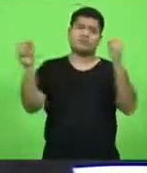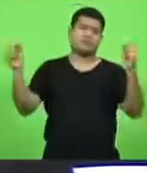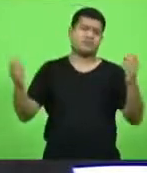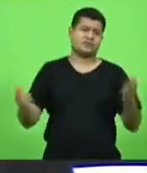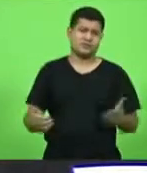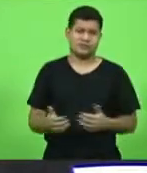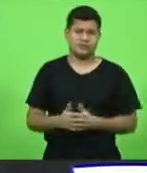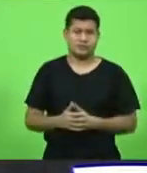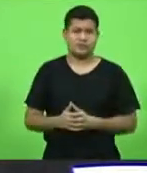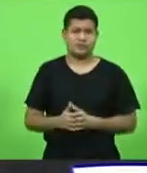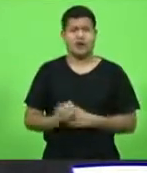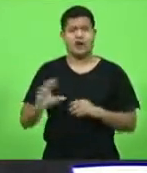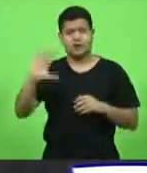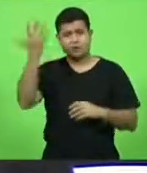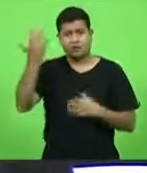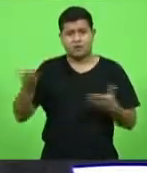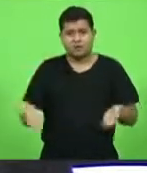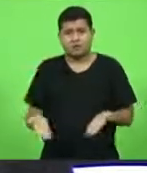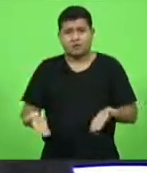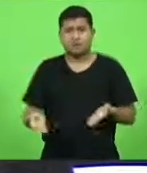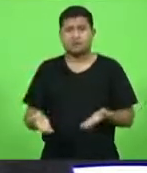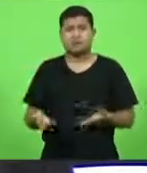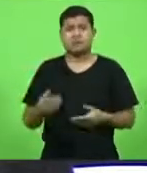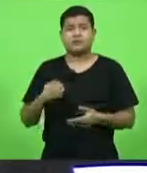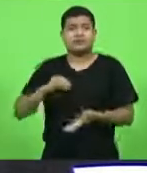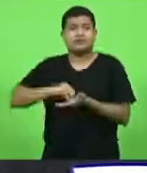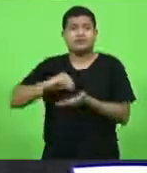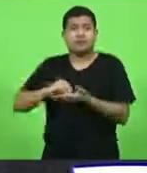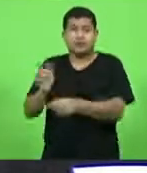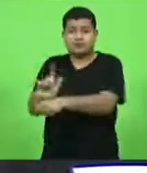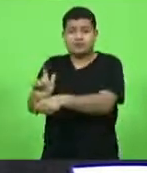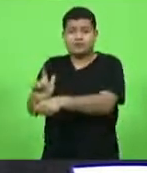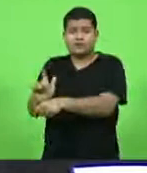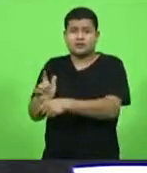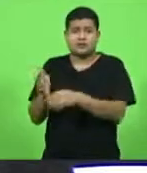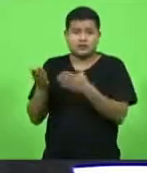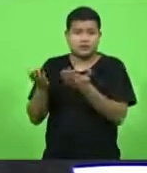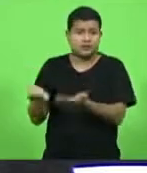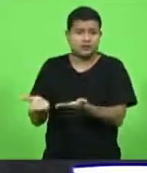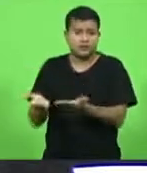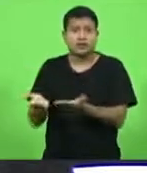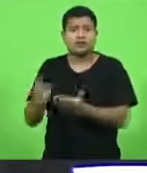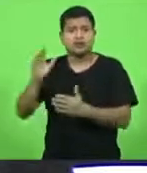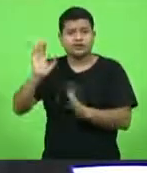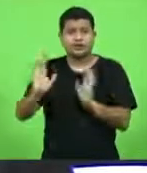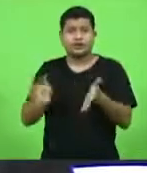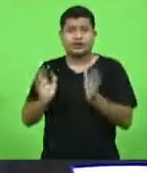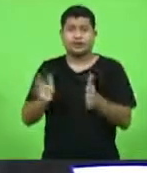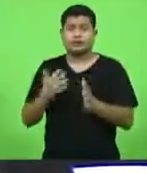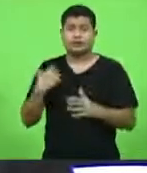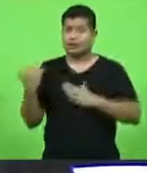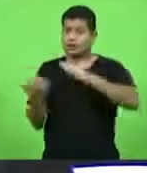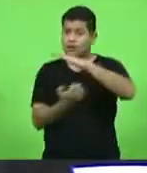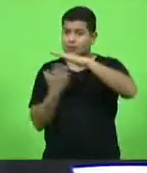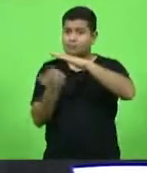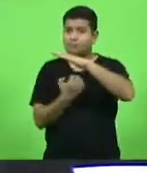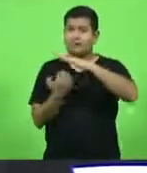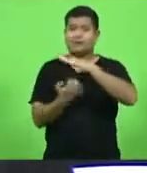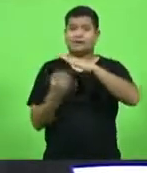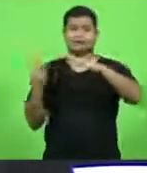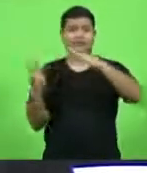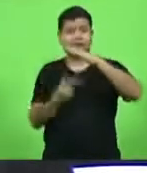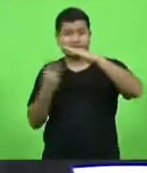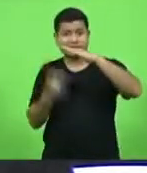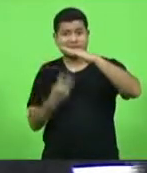acontecendo e por impor uma ingerência de algo que já era previsível de uma empresa terceirizada